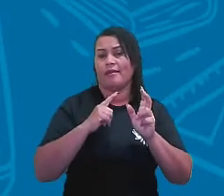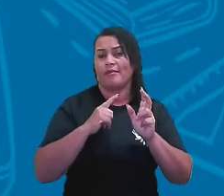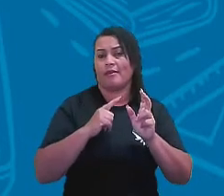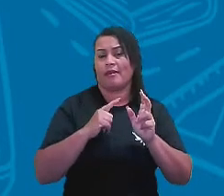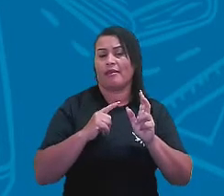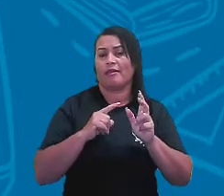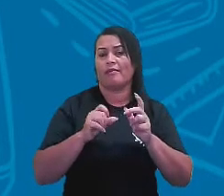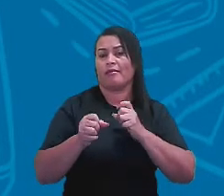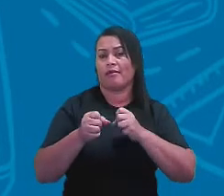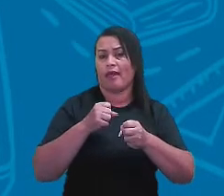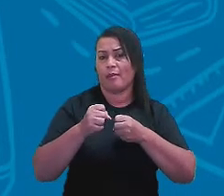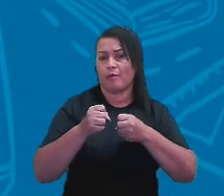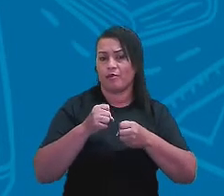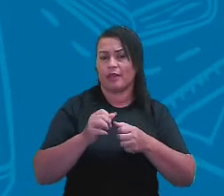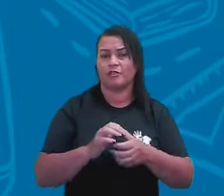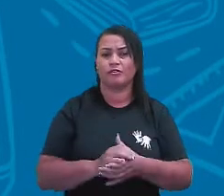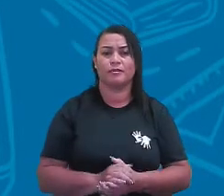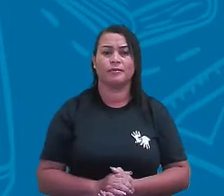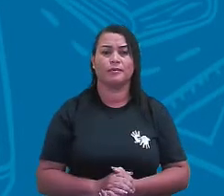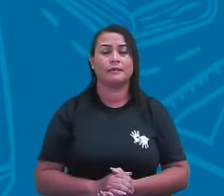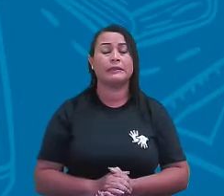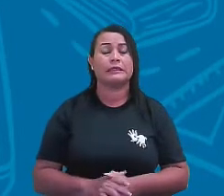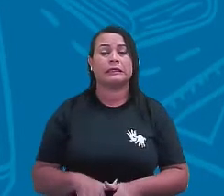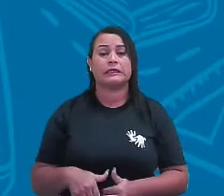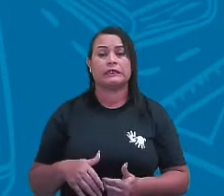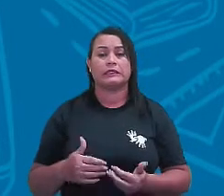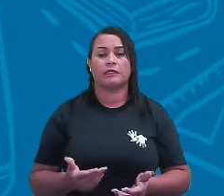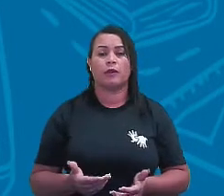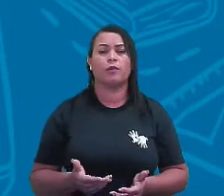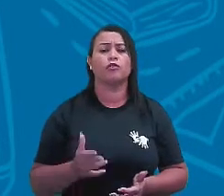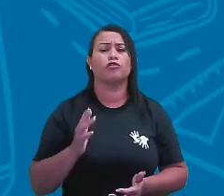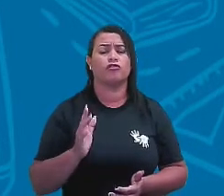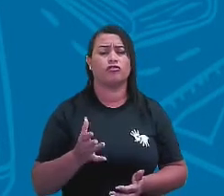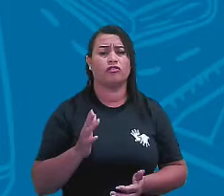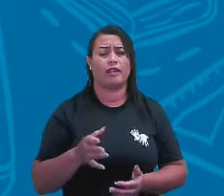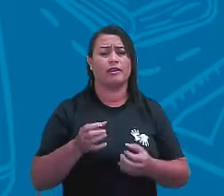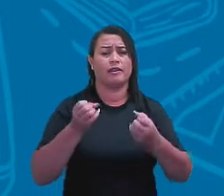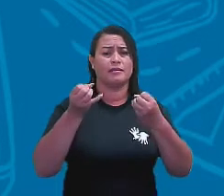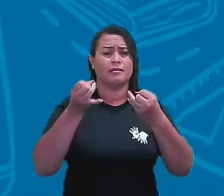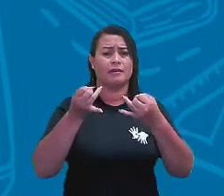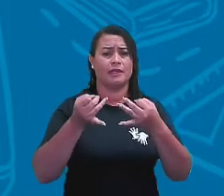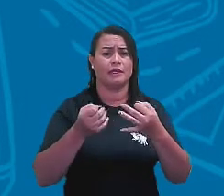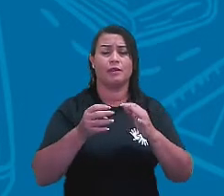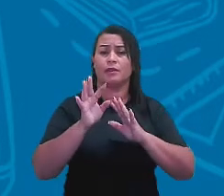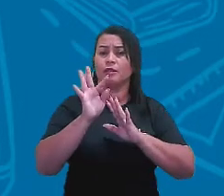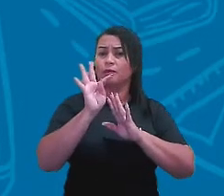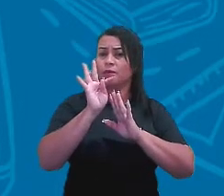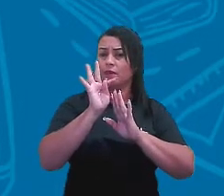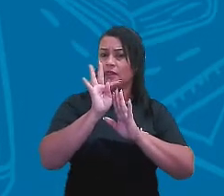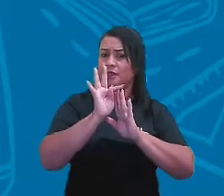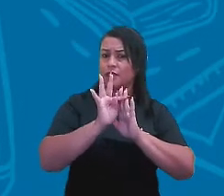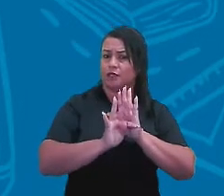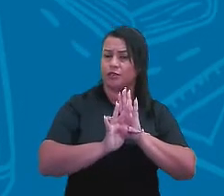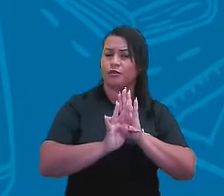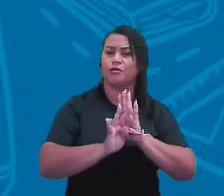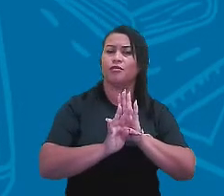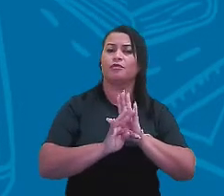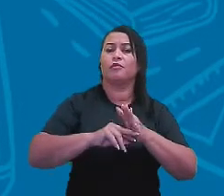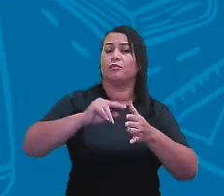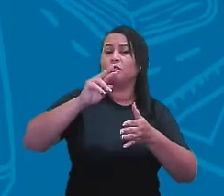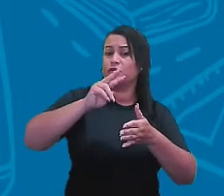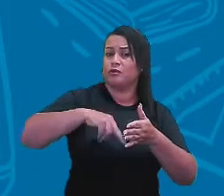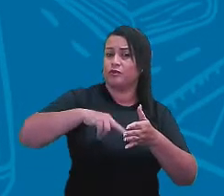na reportagem, no texto, né? Então, aí já está dizendo que nesse texto a gente vai